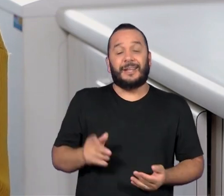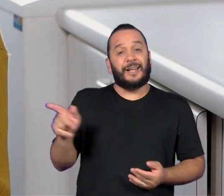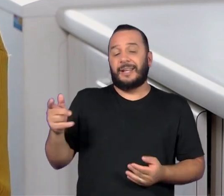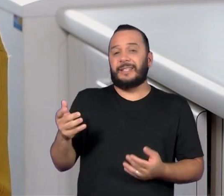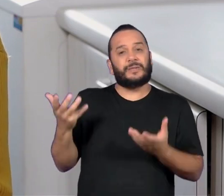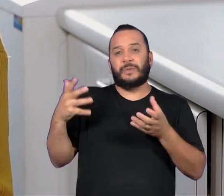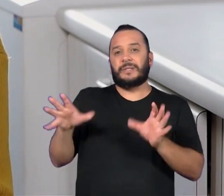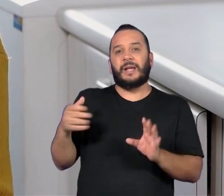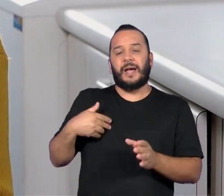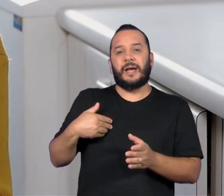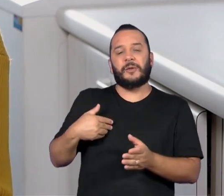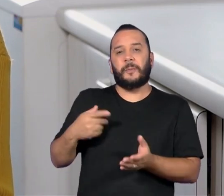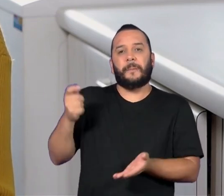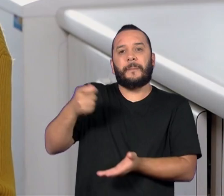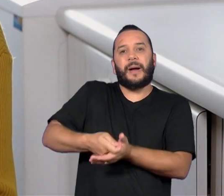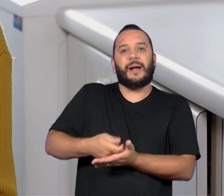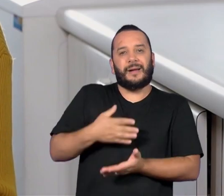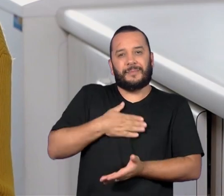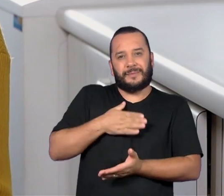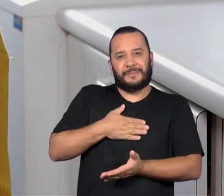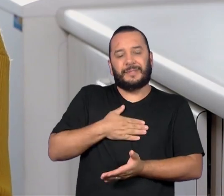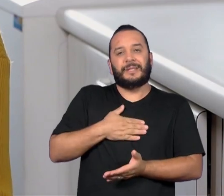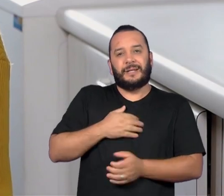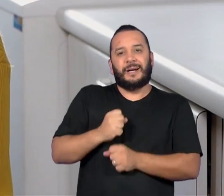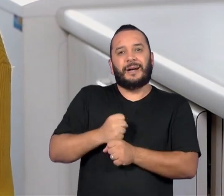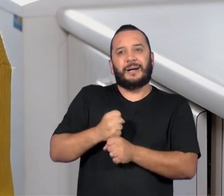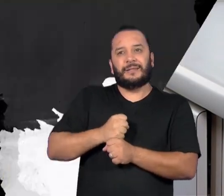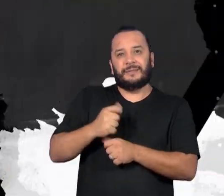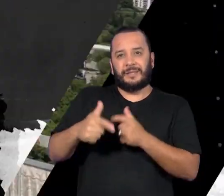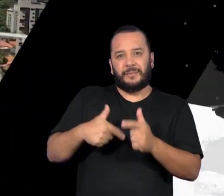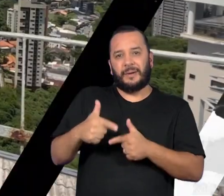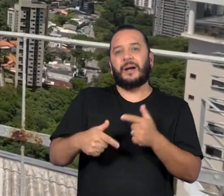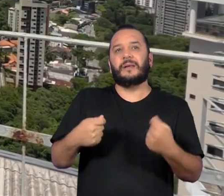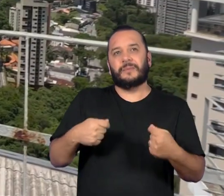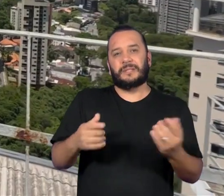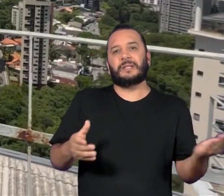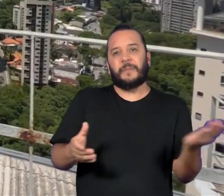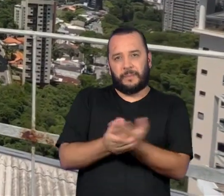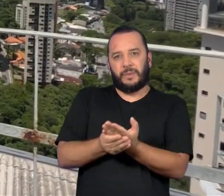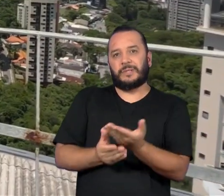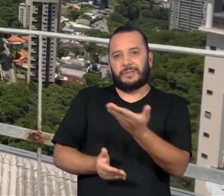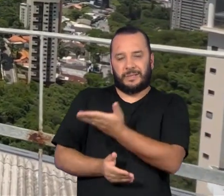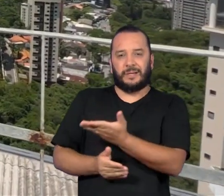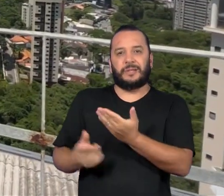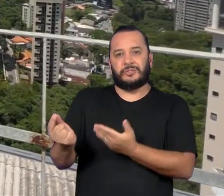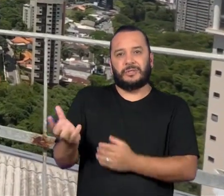tive que entrar num processo trabalhista contra eles.